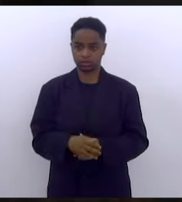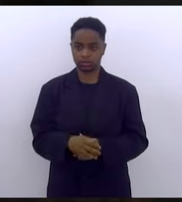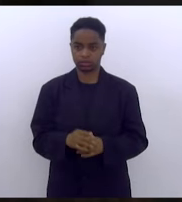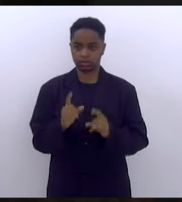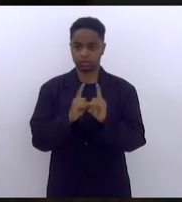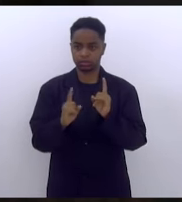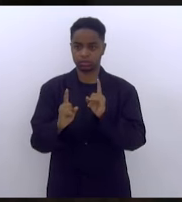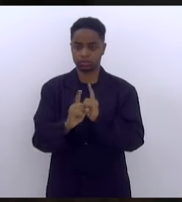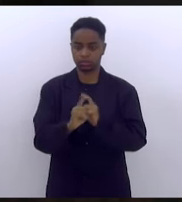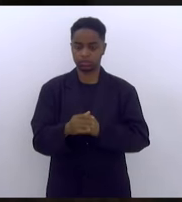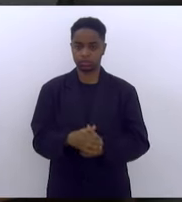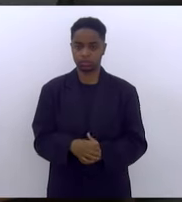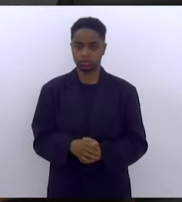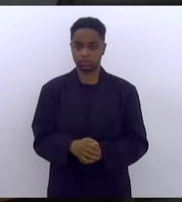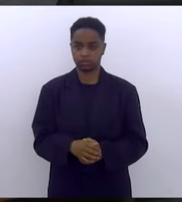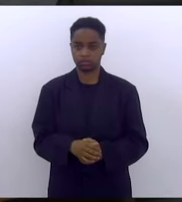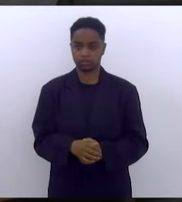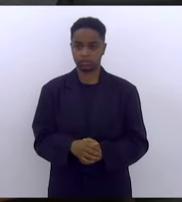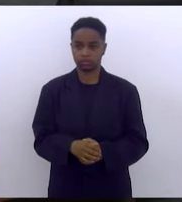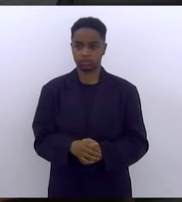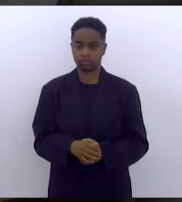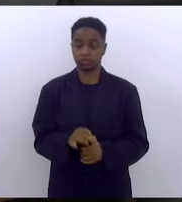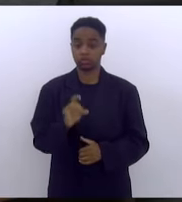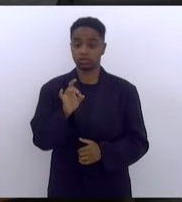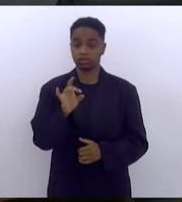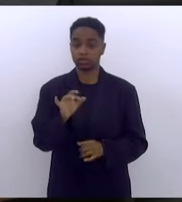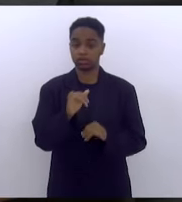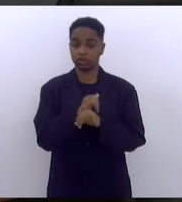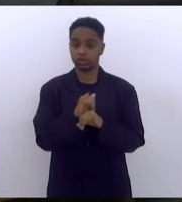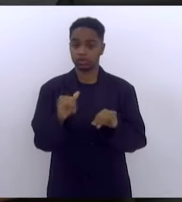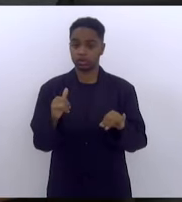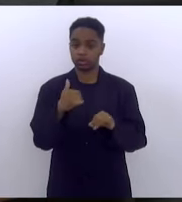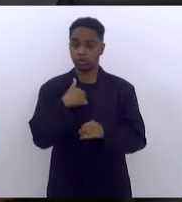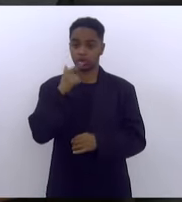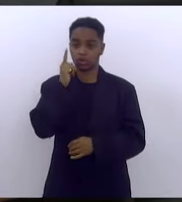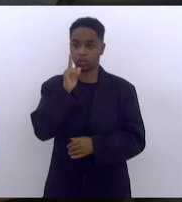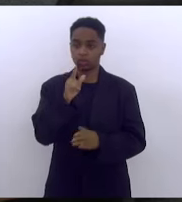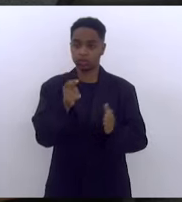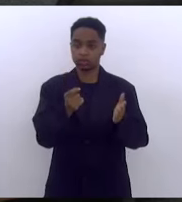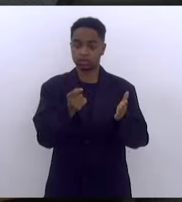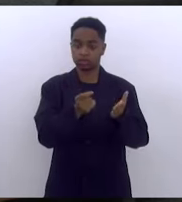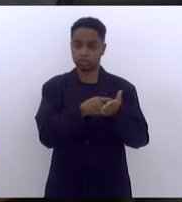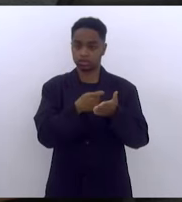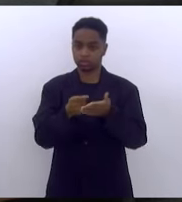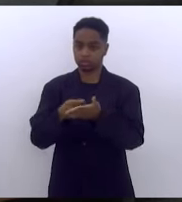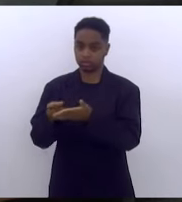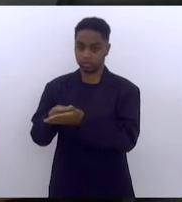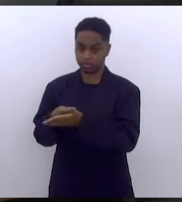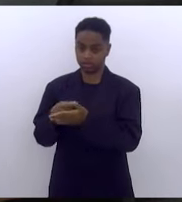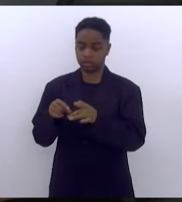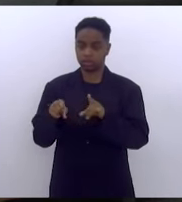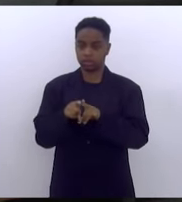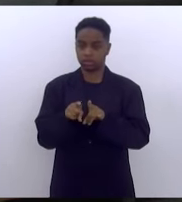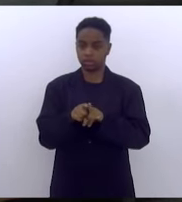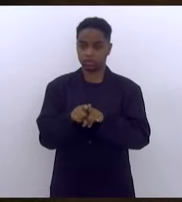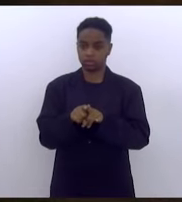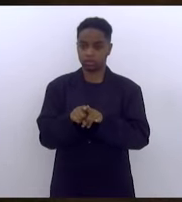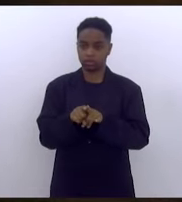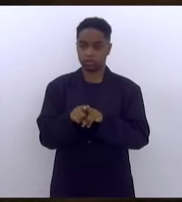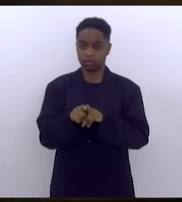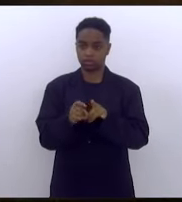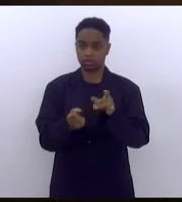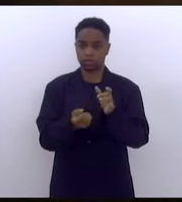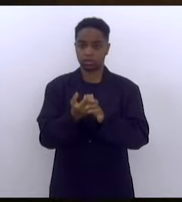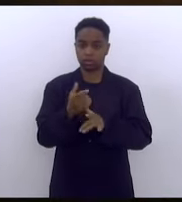presidente. Pela ordem, presidente, só para comunicar que eu consegui as assinaturas regimentais e dei entrada na